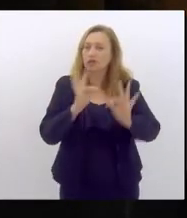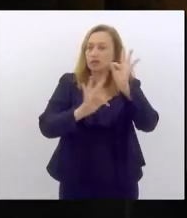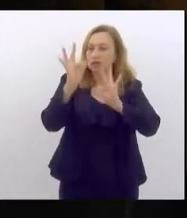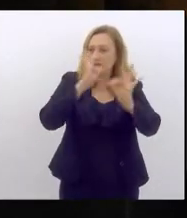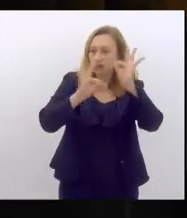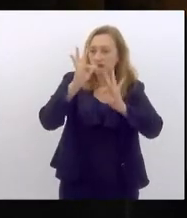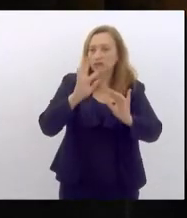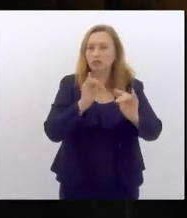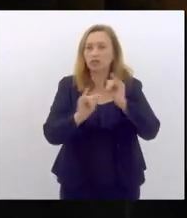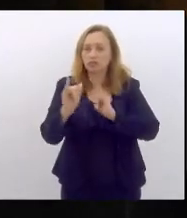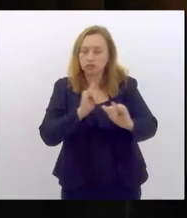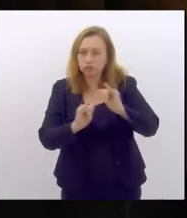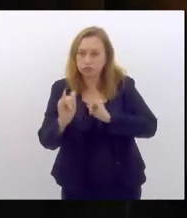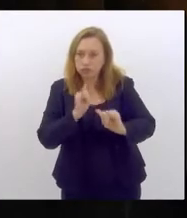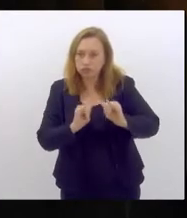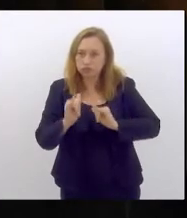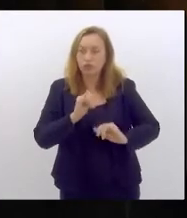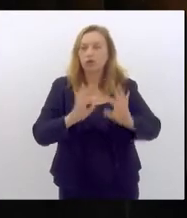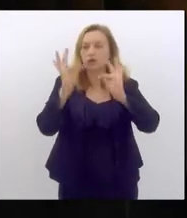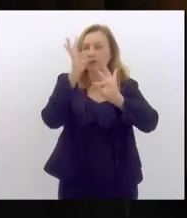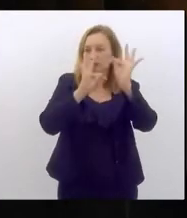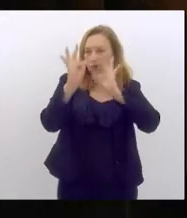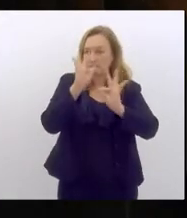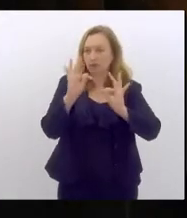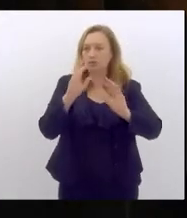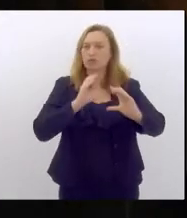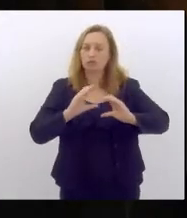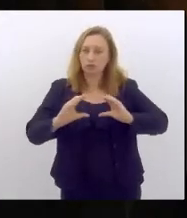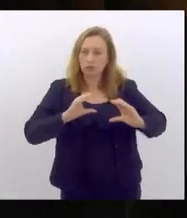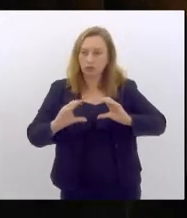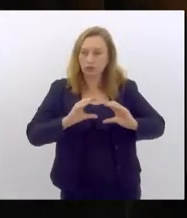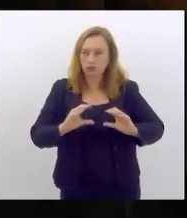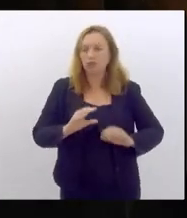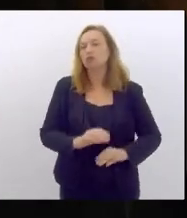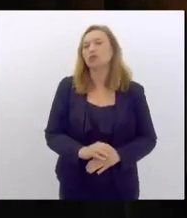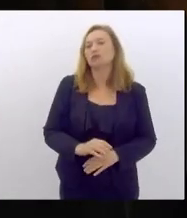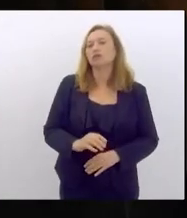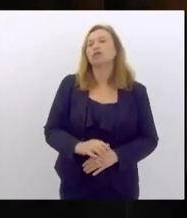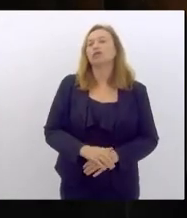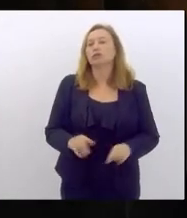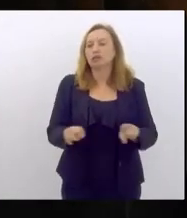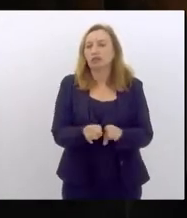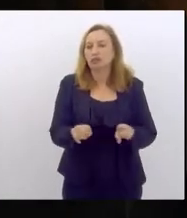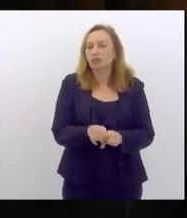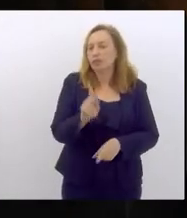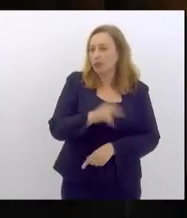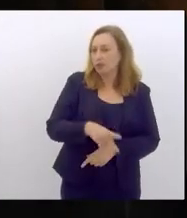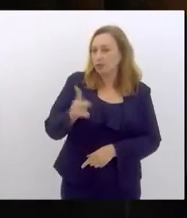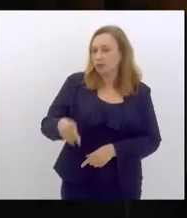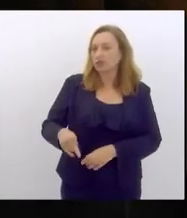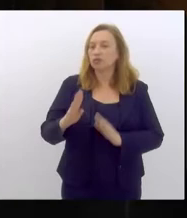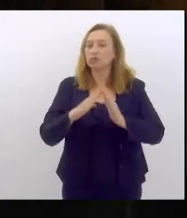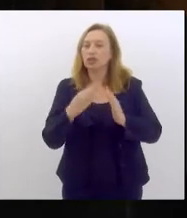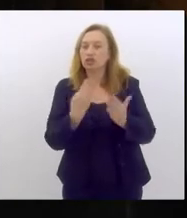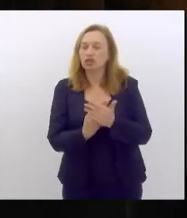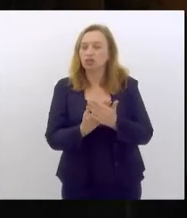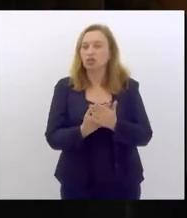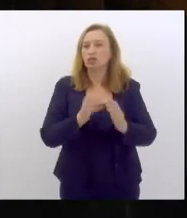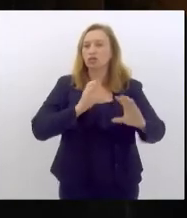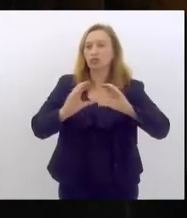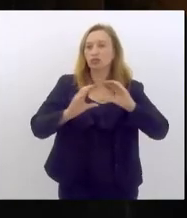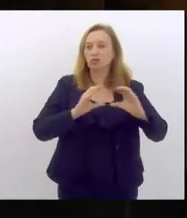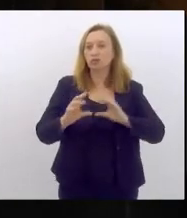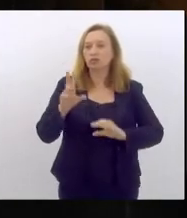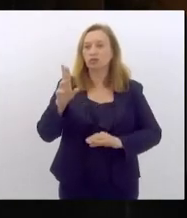da informação, às tecnologias da comunicação. O Muniz Sodré também é professor emérito da Escola de Comunicação da UFRJ.